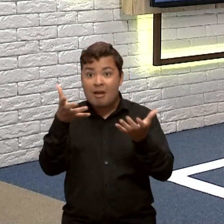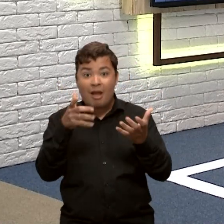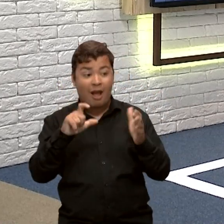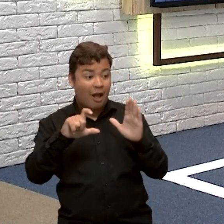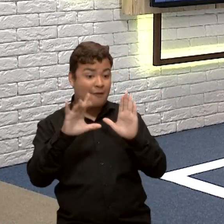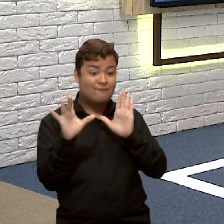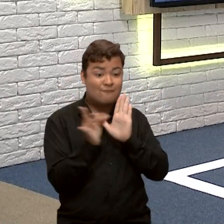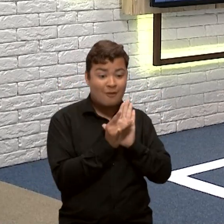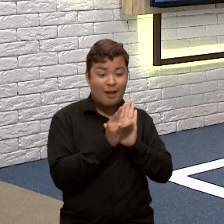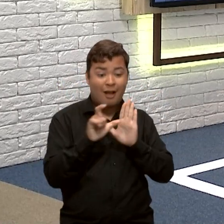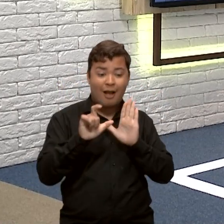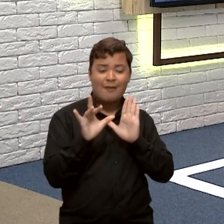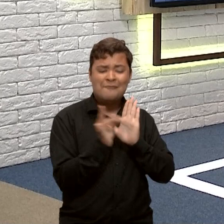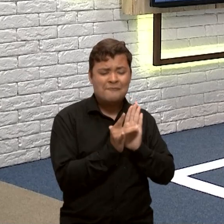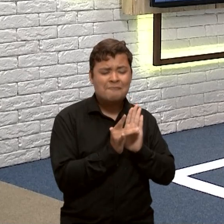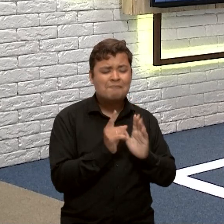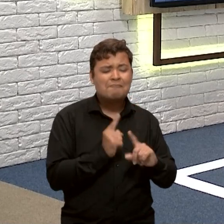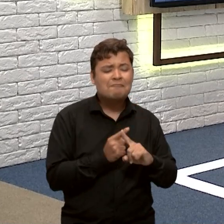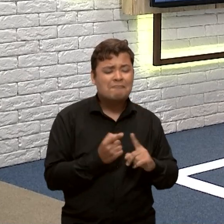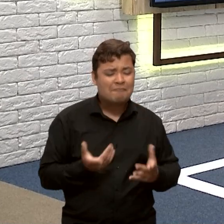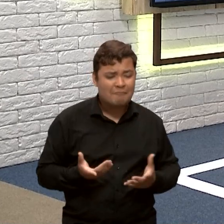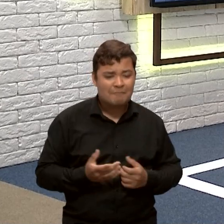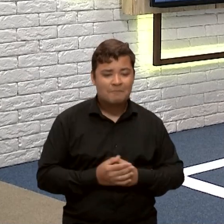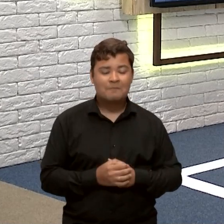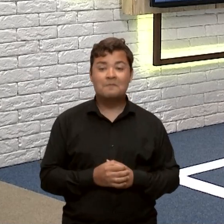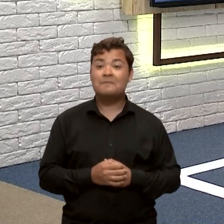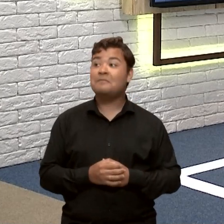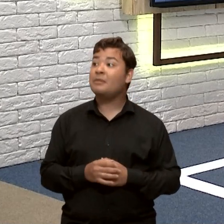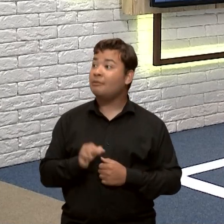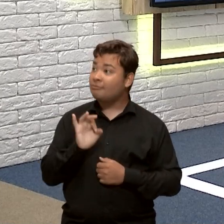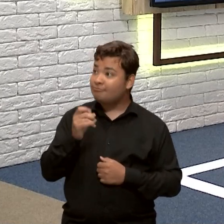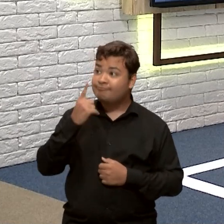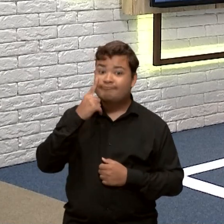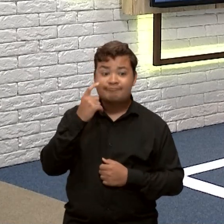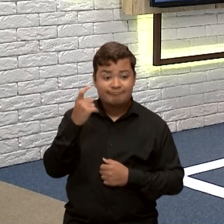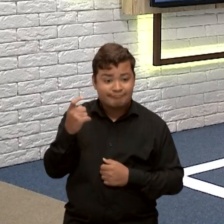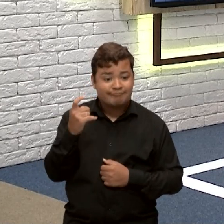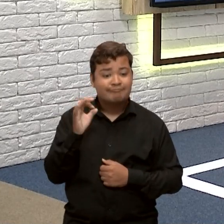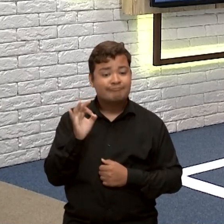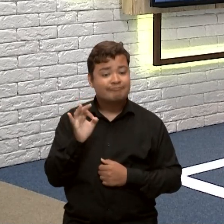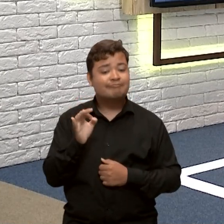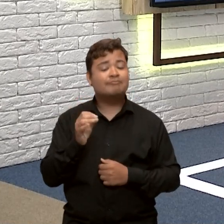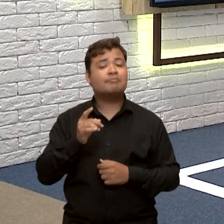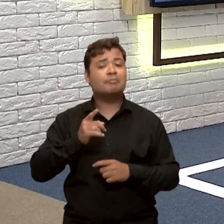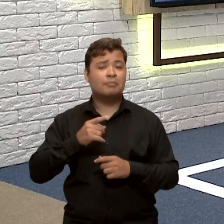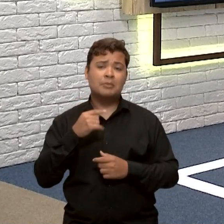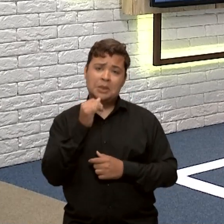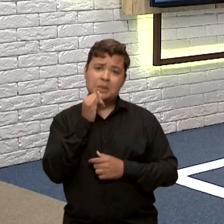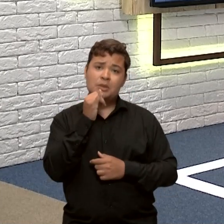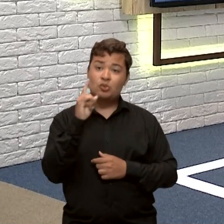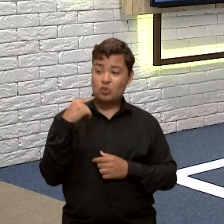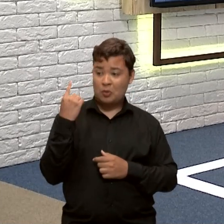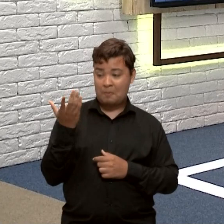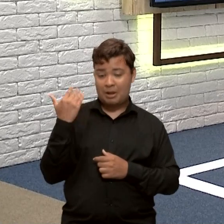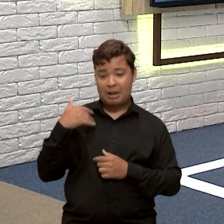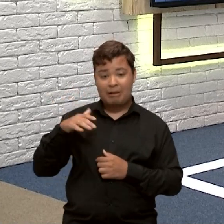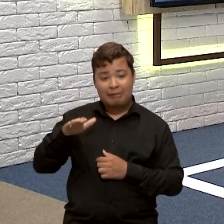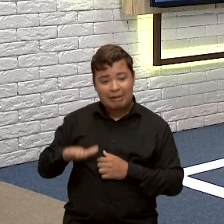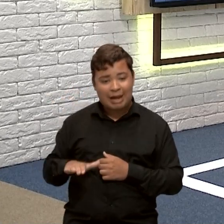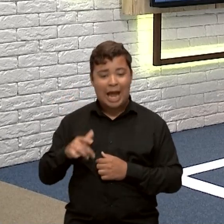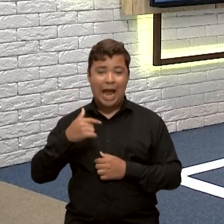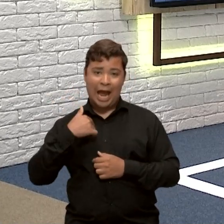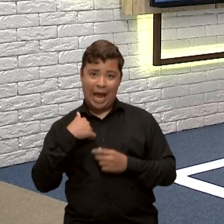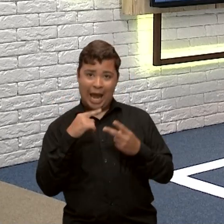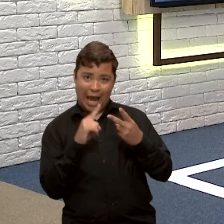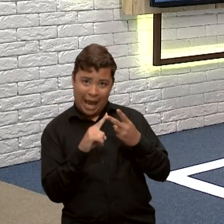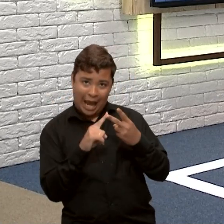pra gente. É muito interessante esse fenômeno das figurinhas, né? E o que é interessante é que quando nós éramos crianças, nós, né, eu e o Wilson,